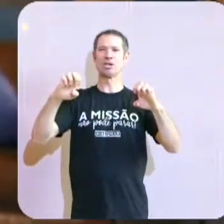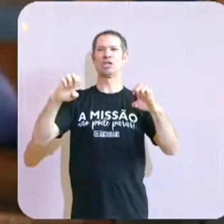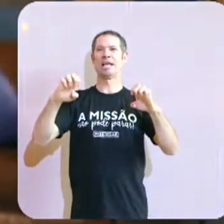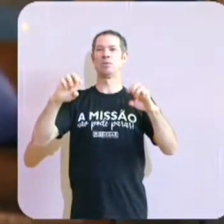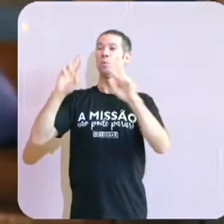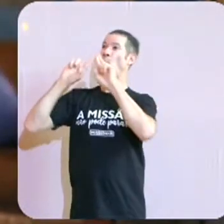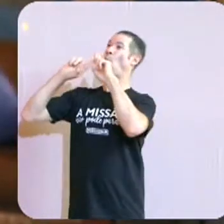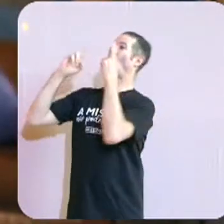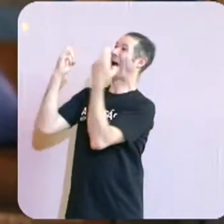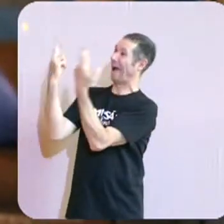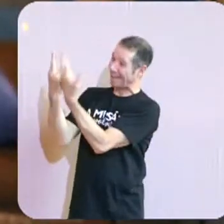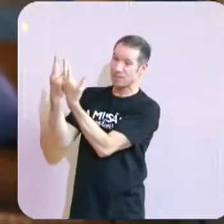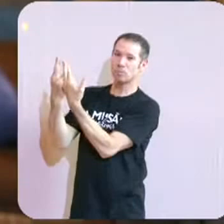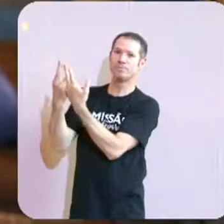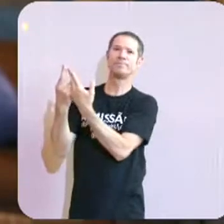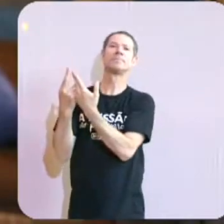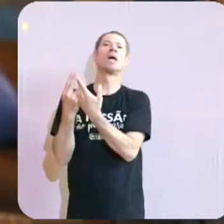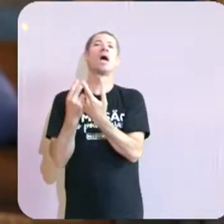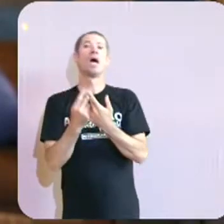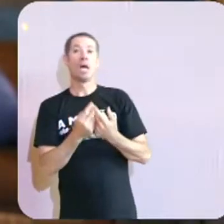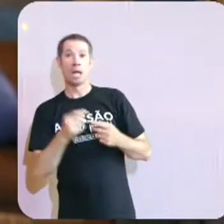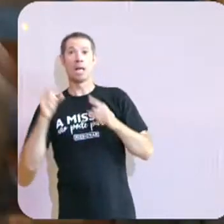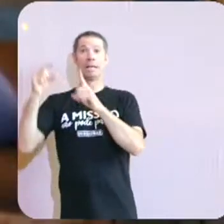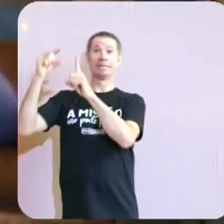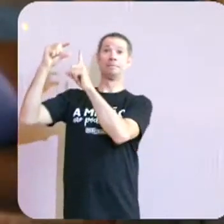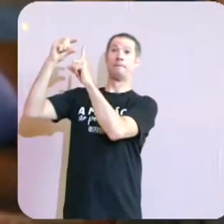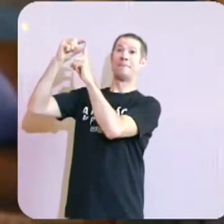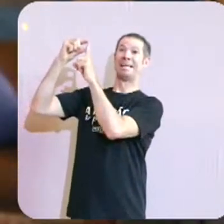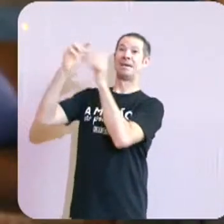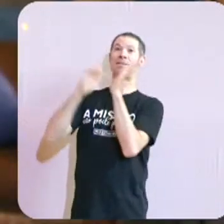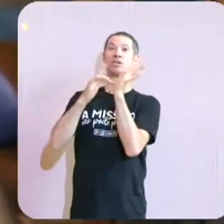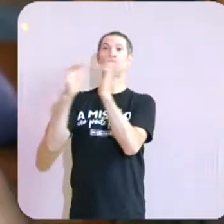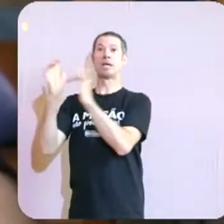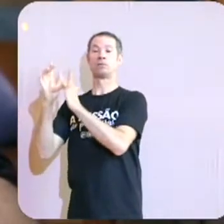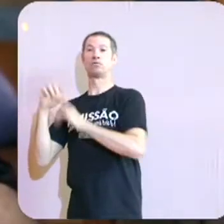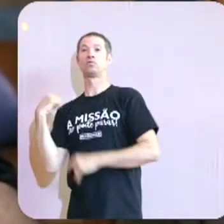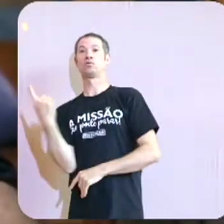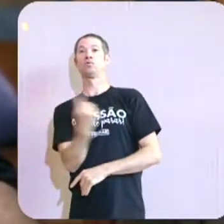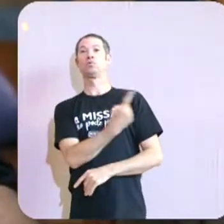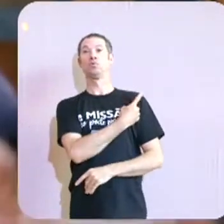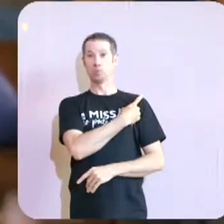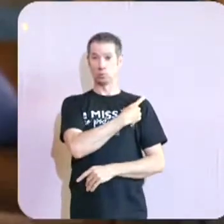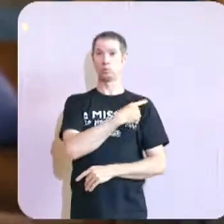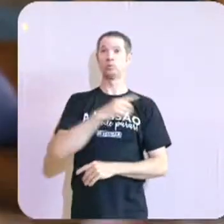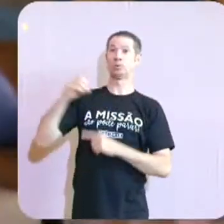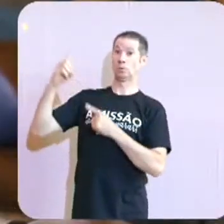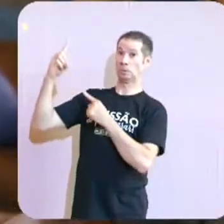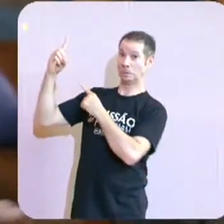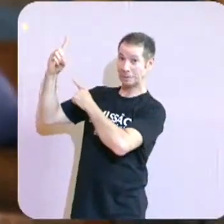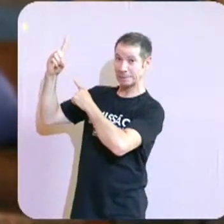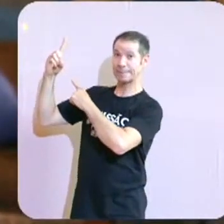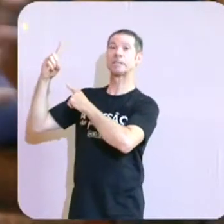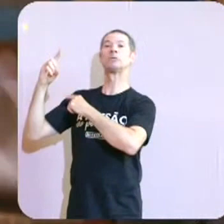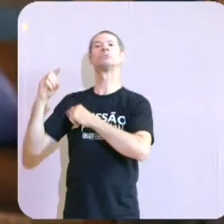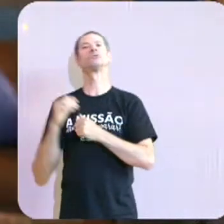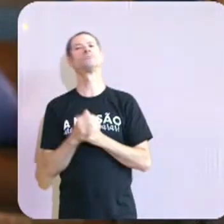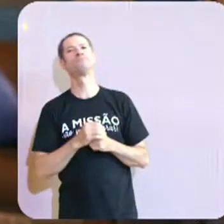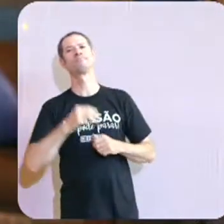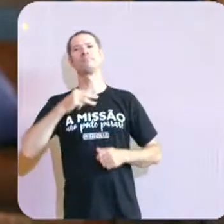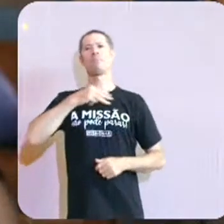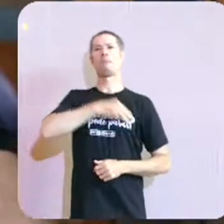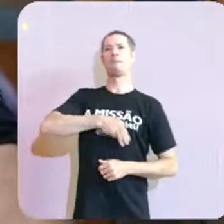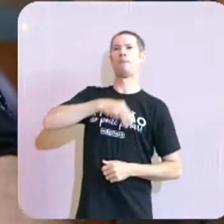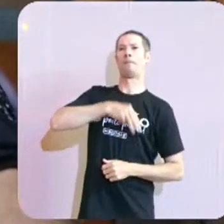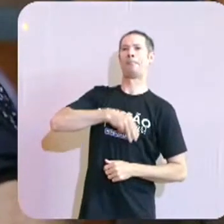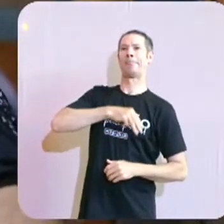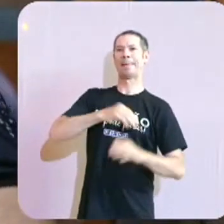do reino. Ele é baseado puramente nas palavras de Jesus, nosso mestre. E talvez o melhor resumo dele se encontre lá em Mateus,